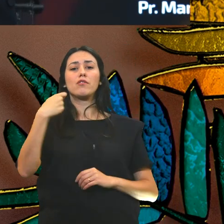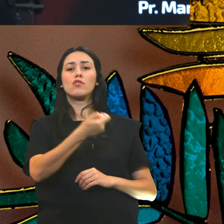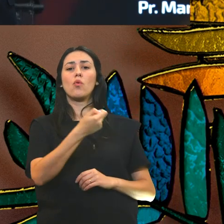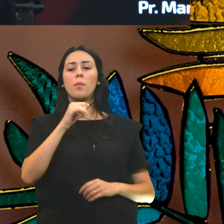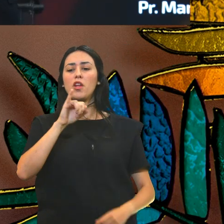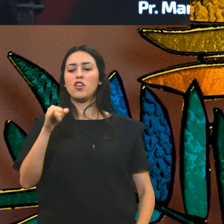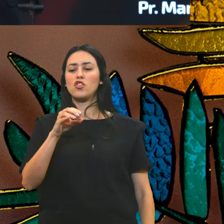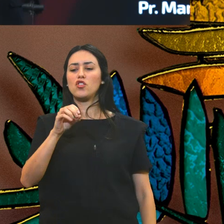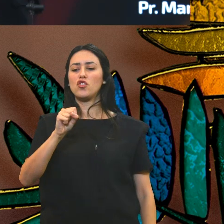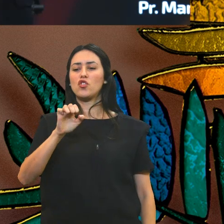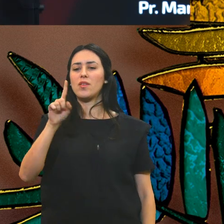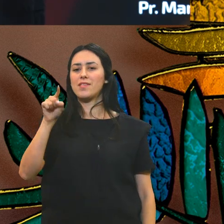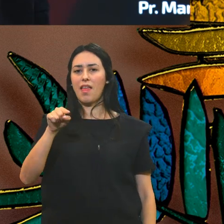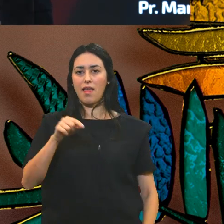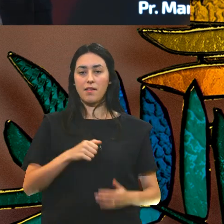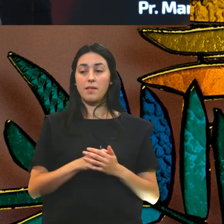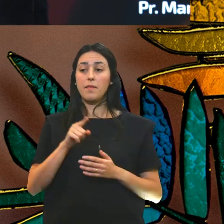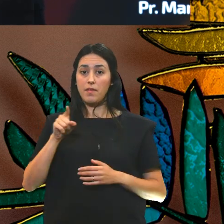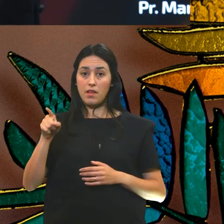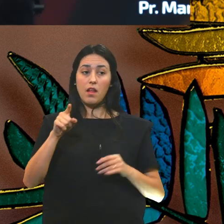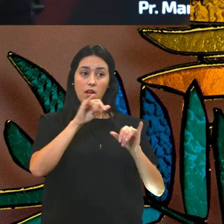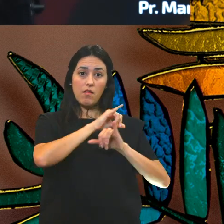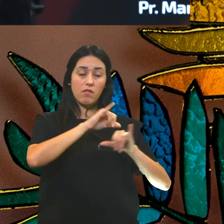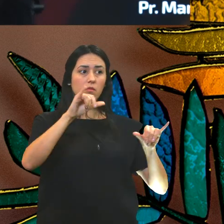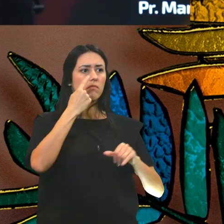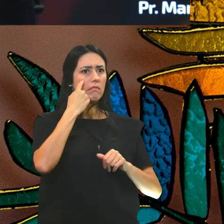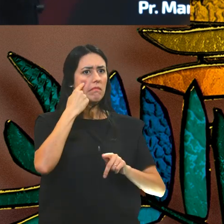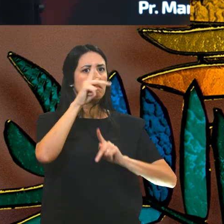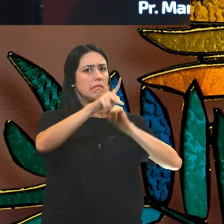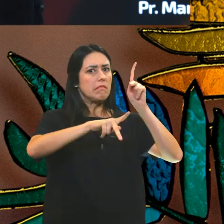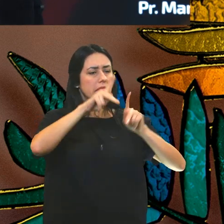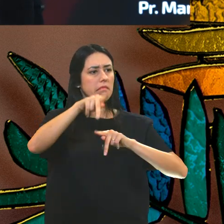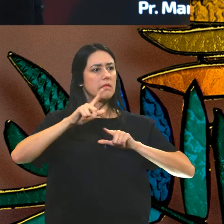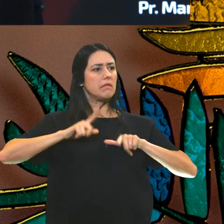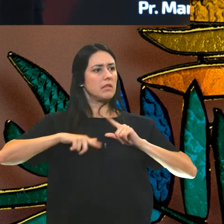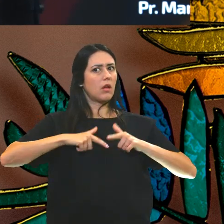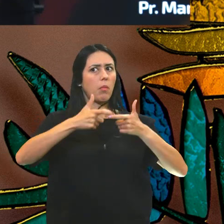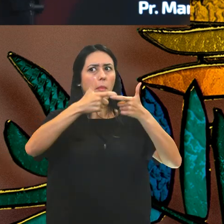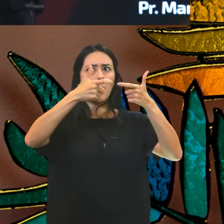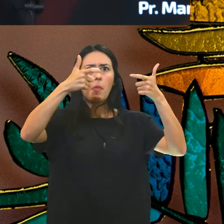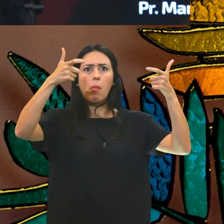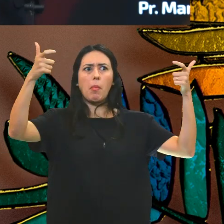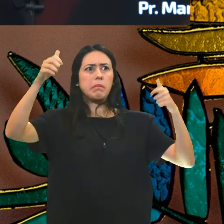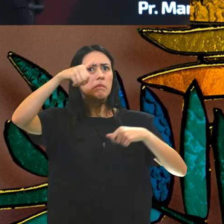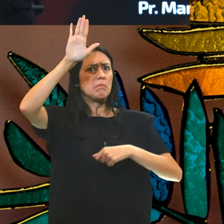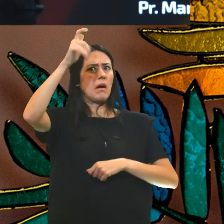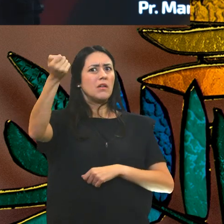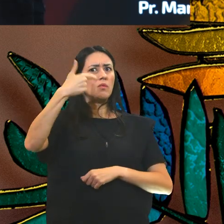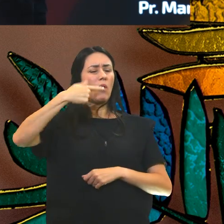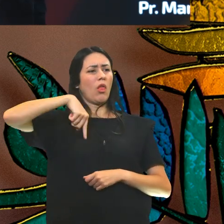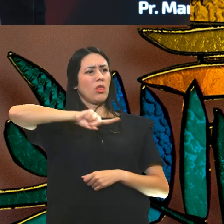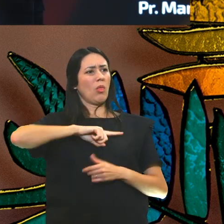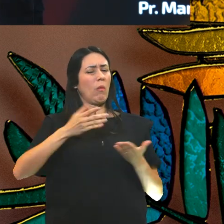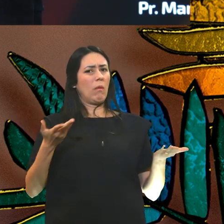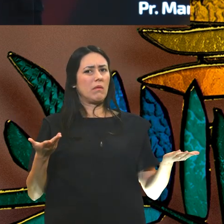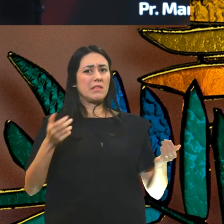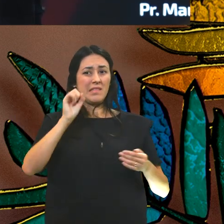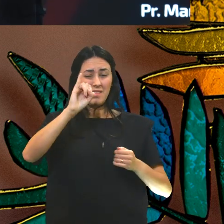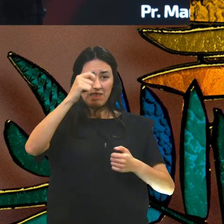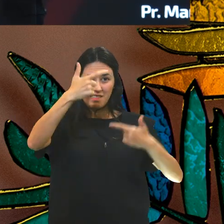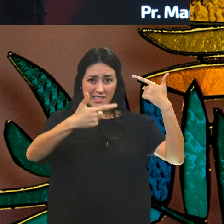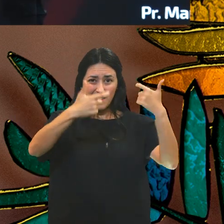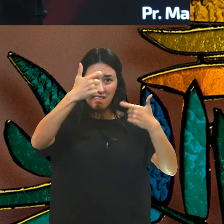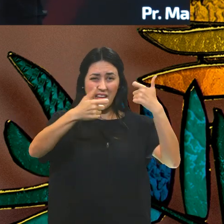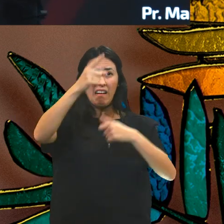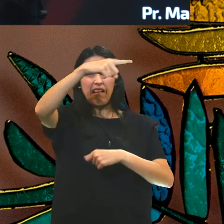vejam, o povo de Israel é forte e está aumentando mais depressa do que nós. Em caso de guerra, eles poderiam se unir com os